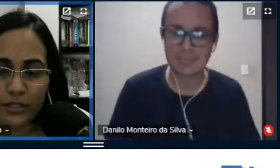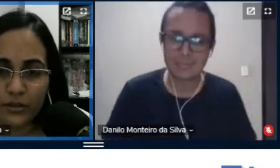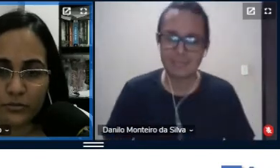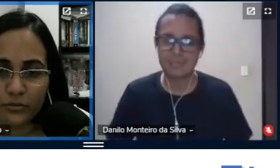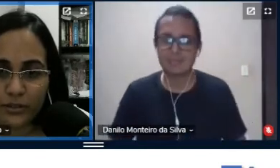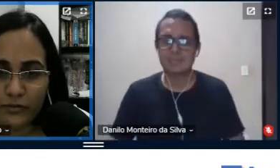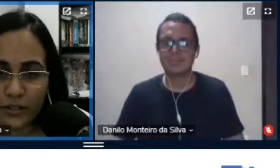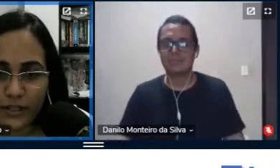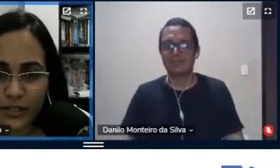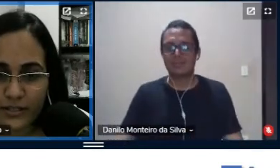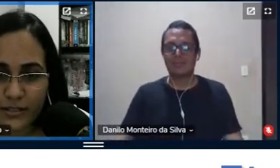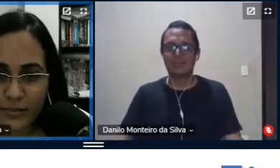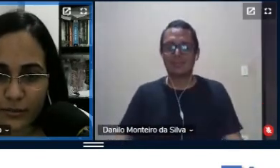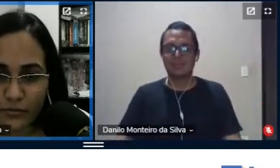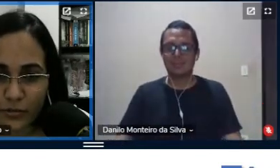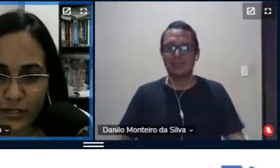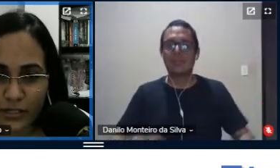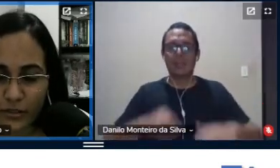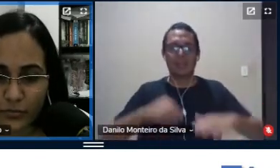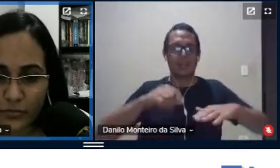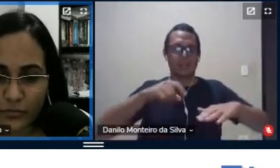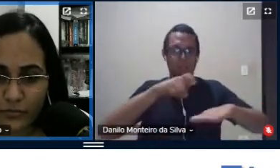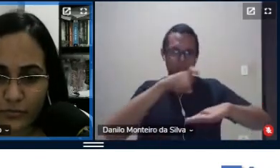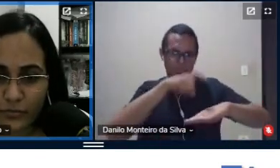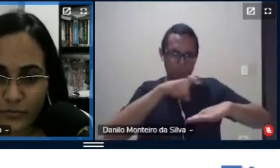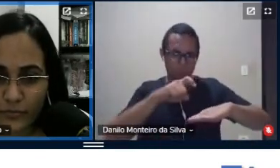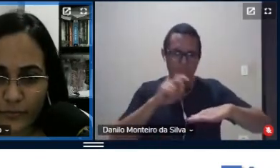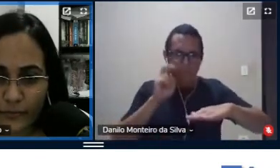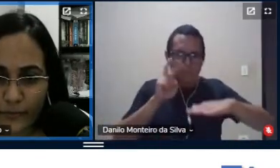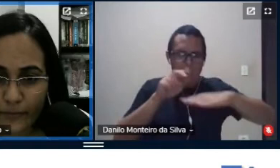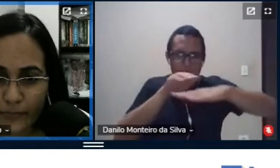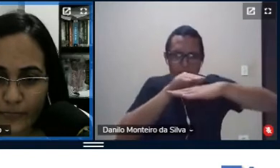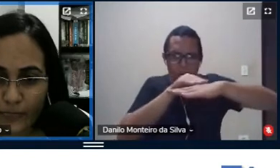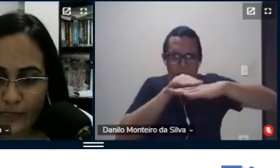Coloquei meu líquido, tá vendo que aqui em cima tem um vermelhinho?